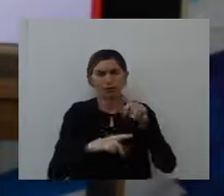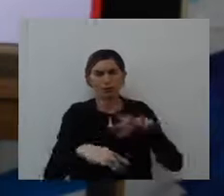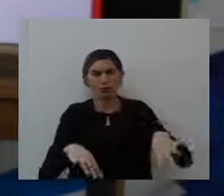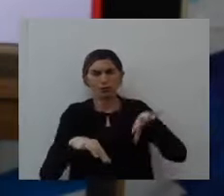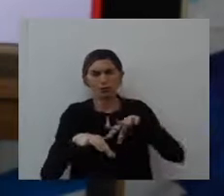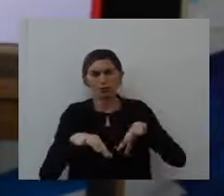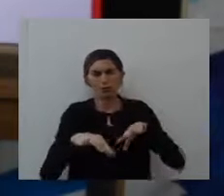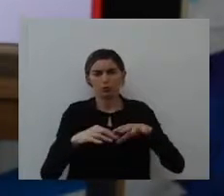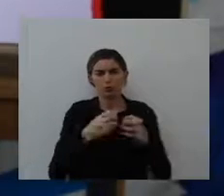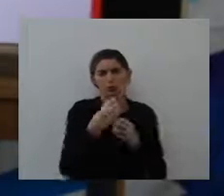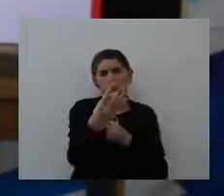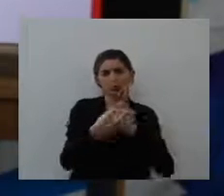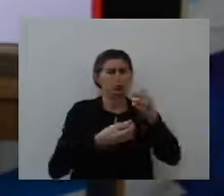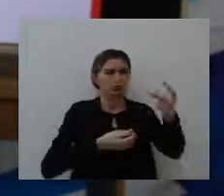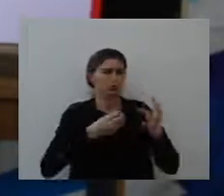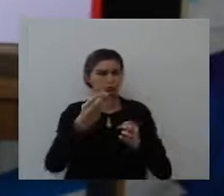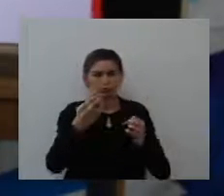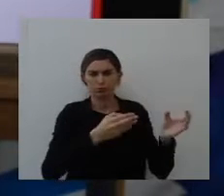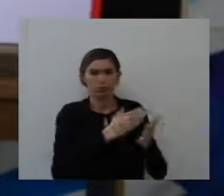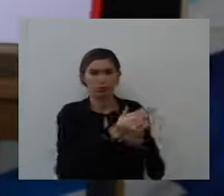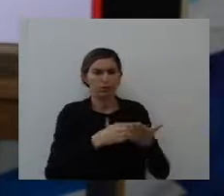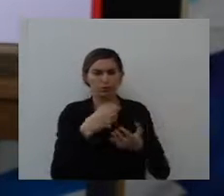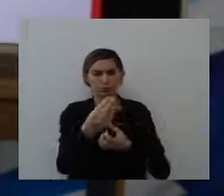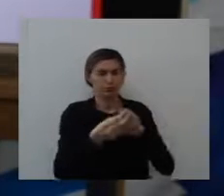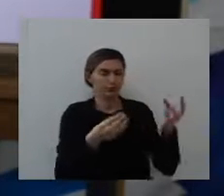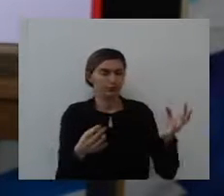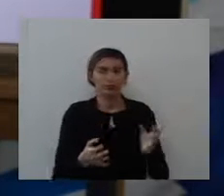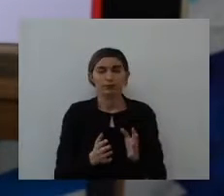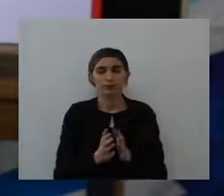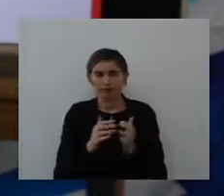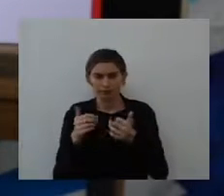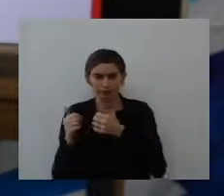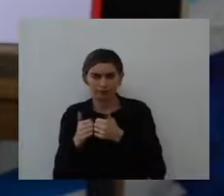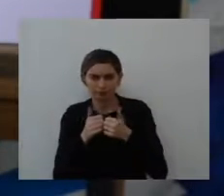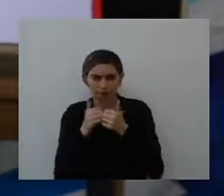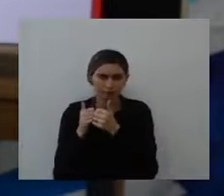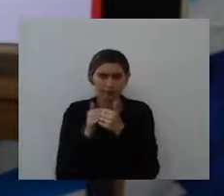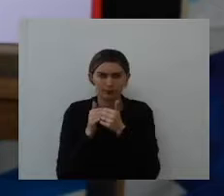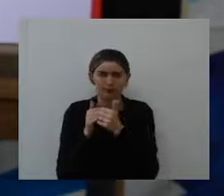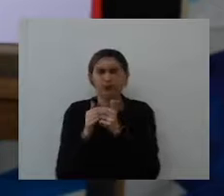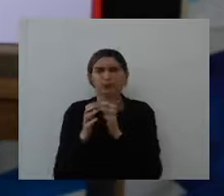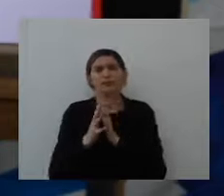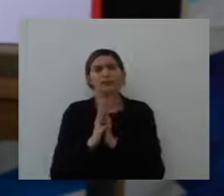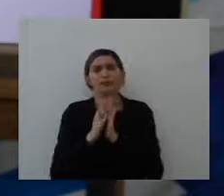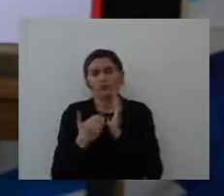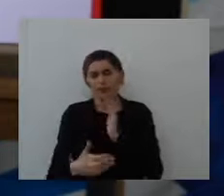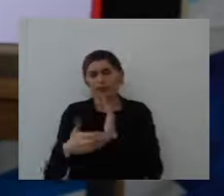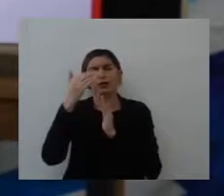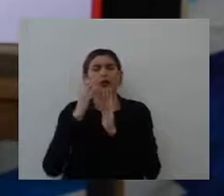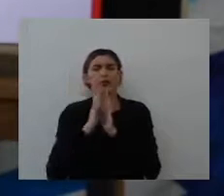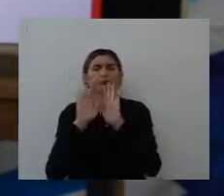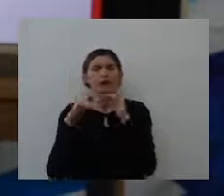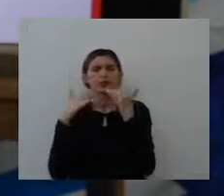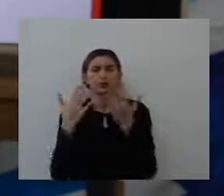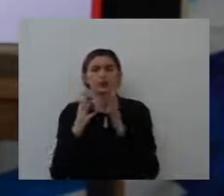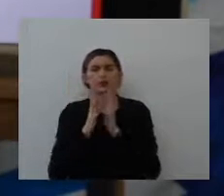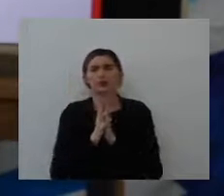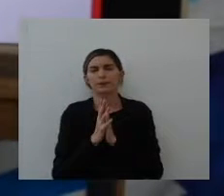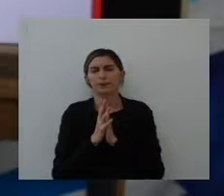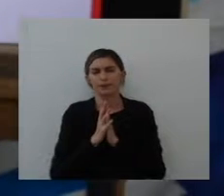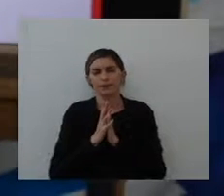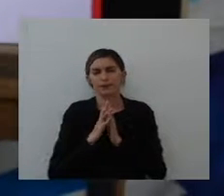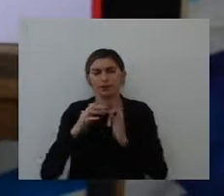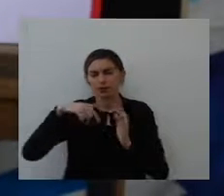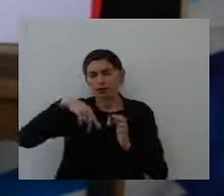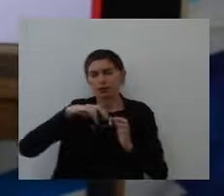tudo sendo partilhado entre todos. Beleza, fera? Vamos lá. Então,